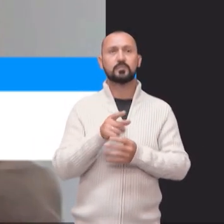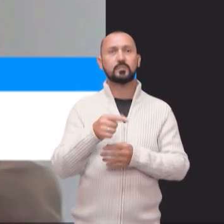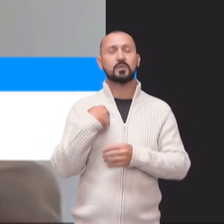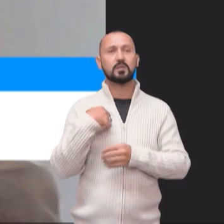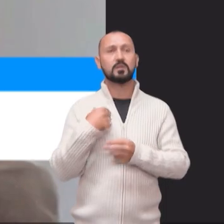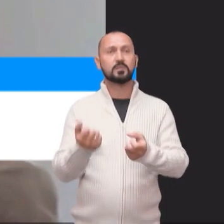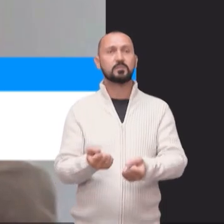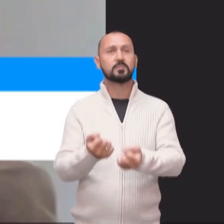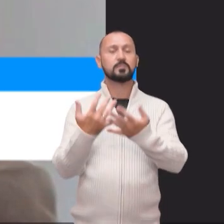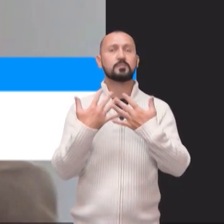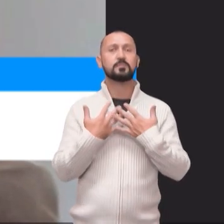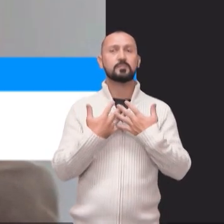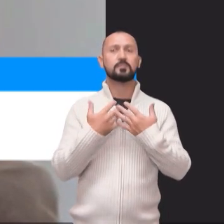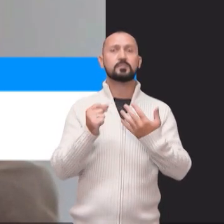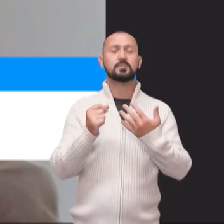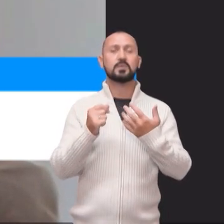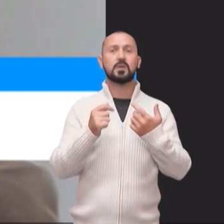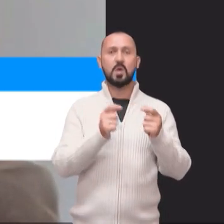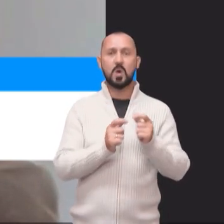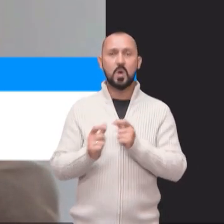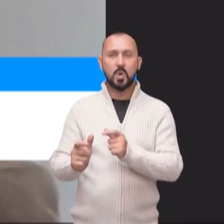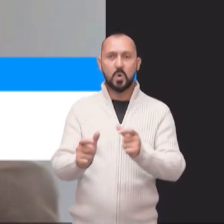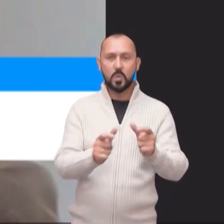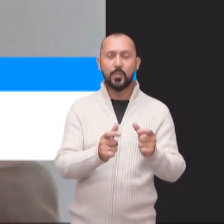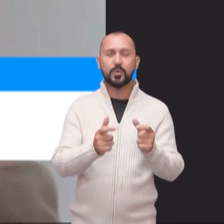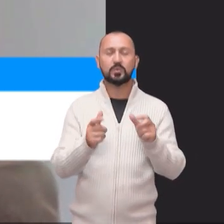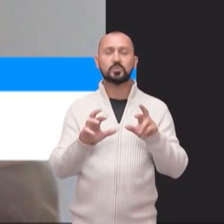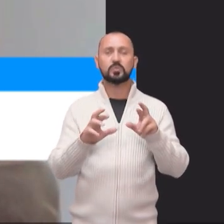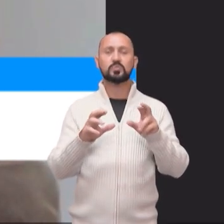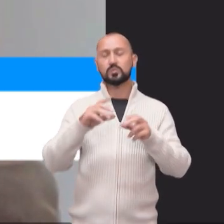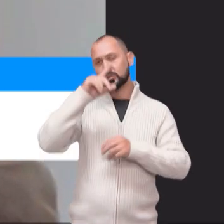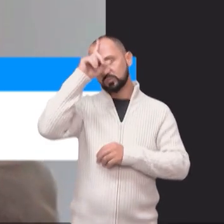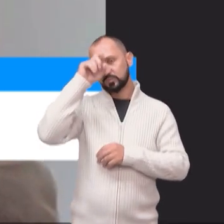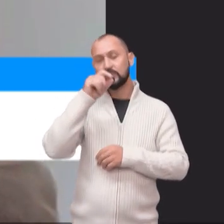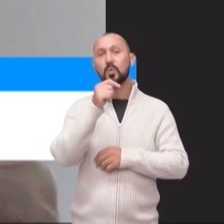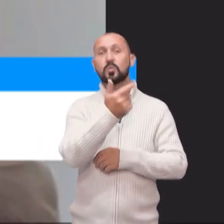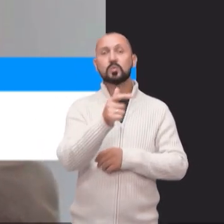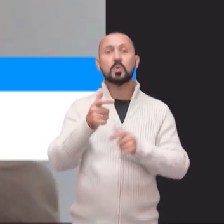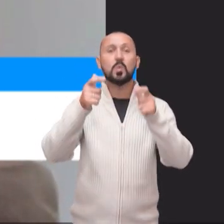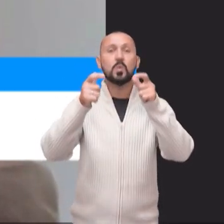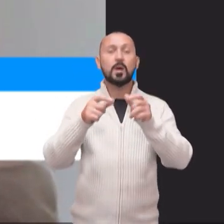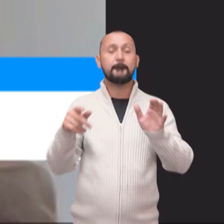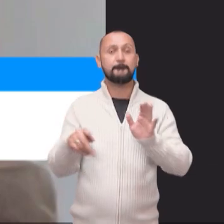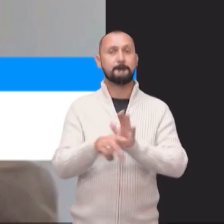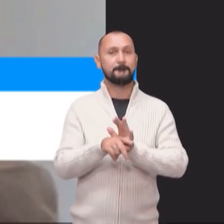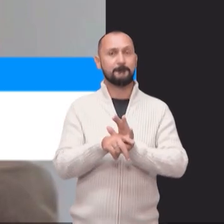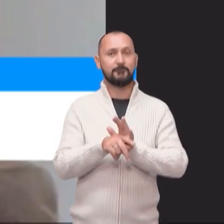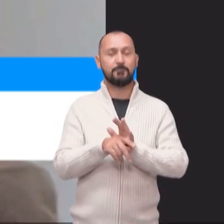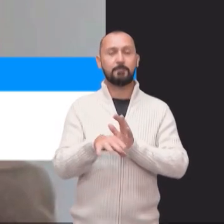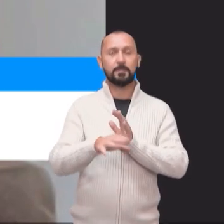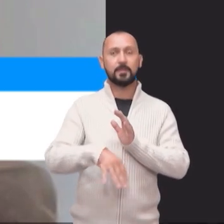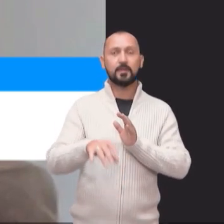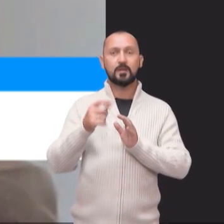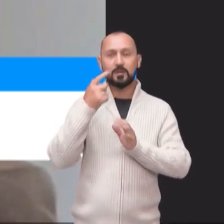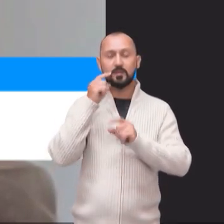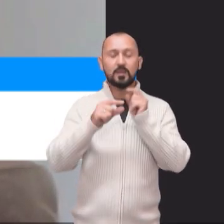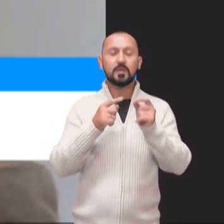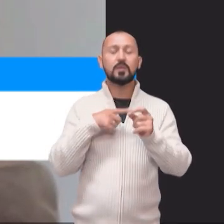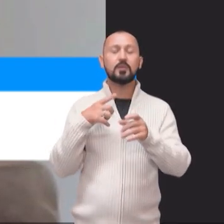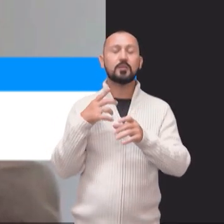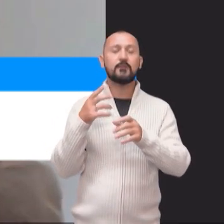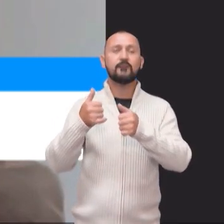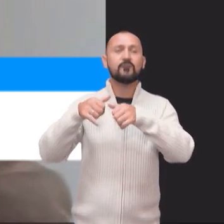me confidenciaram que em muitos locais, muitos hospitais, não existe um espaço para eles. Eles têm que improvisar, têm que se